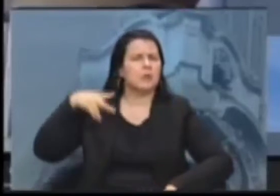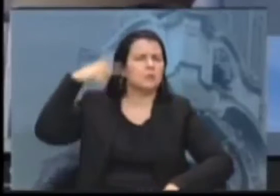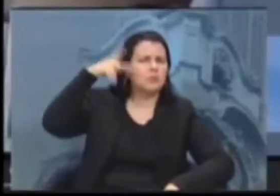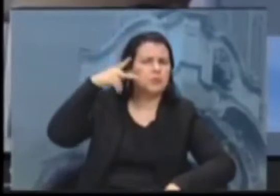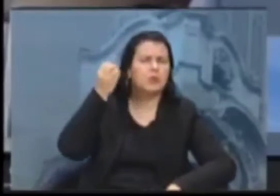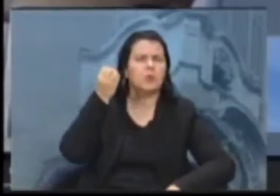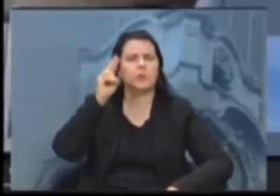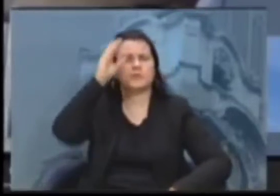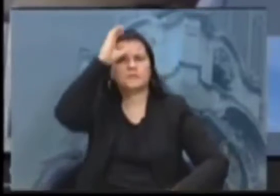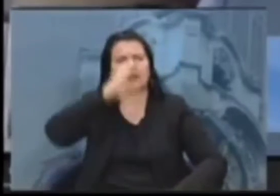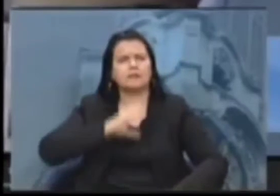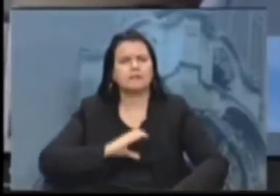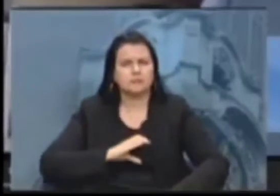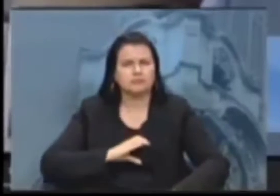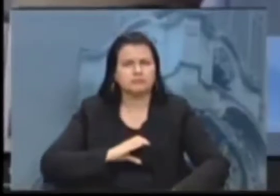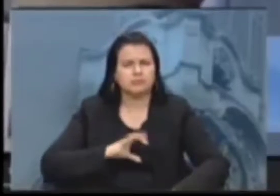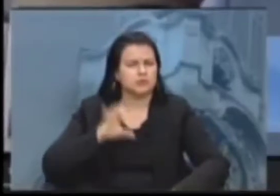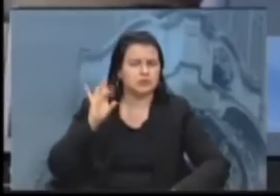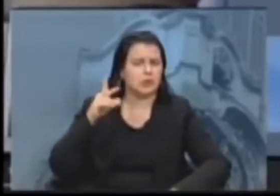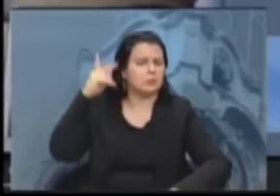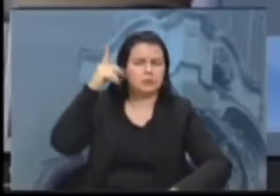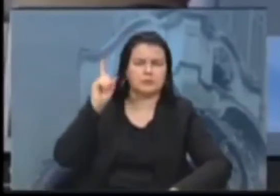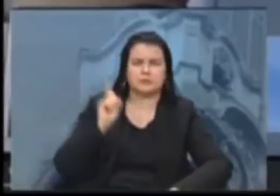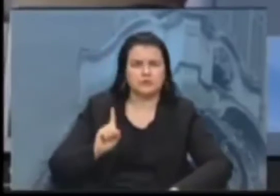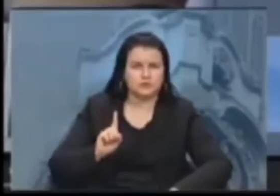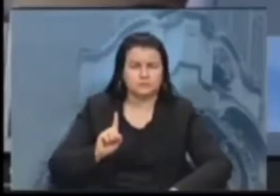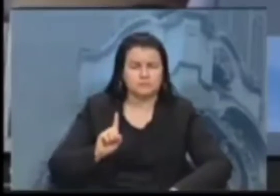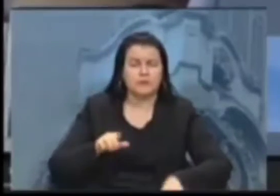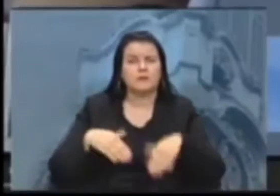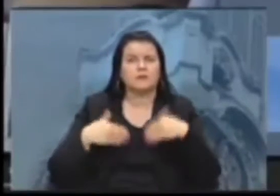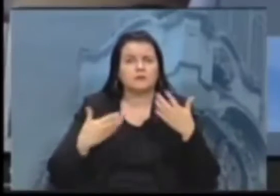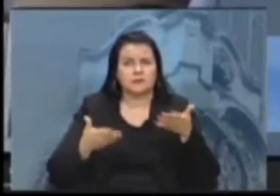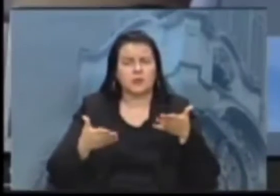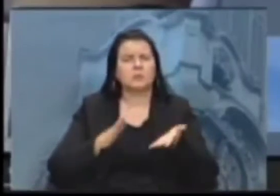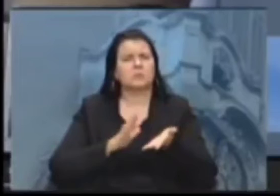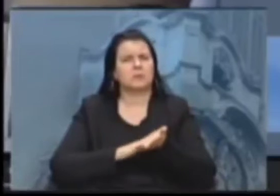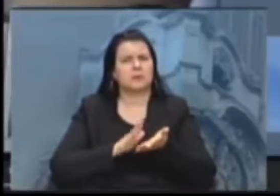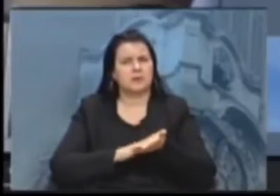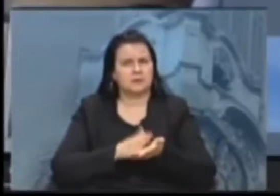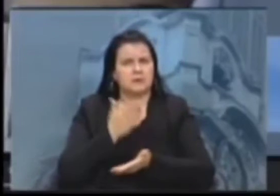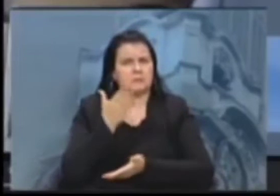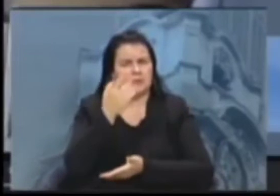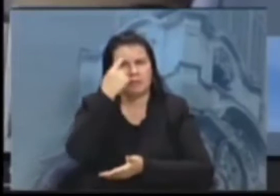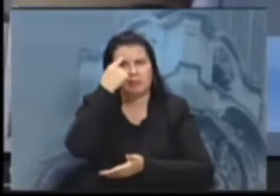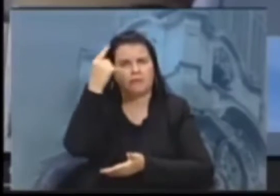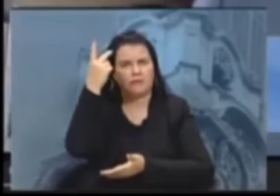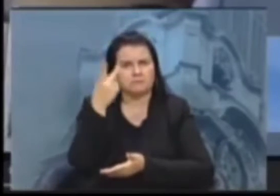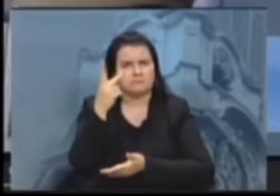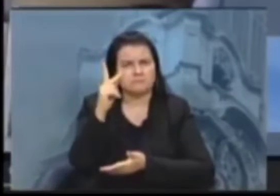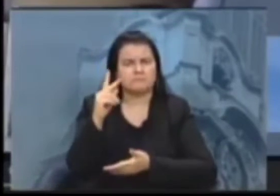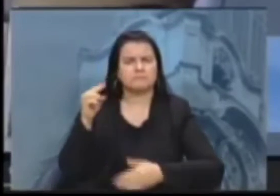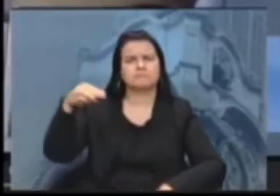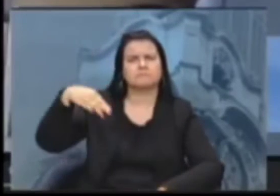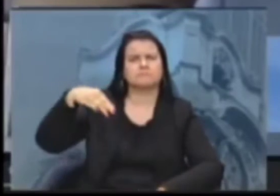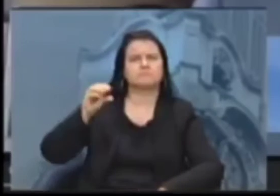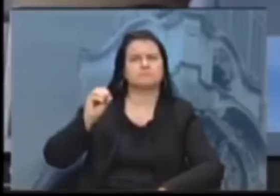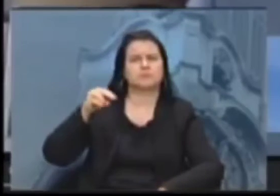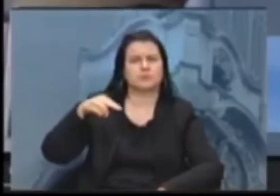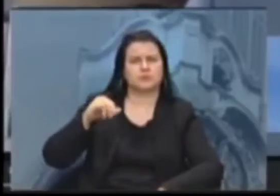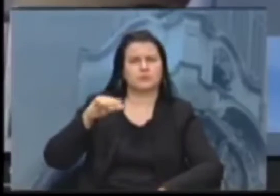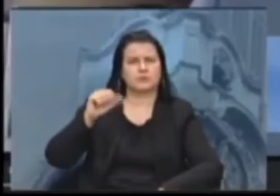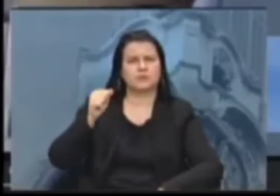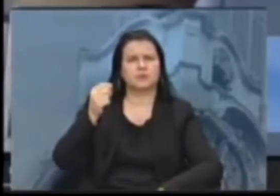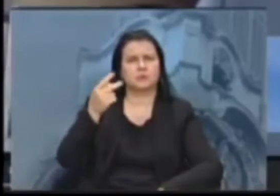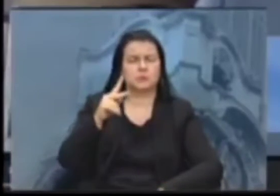verdade, não só de político. Então, parabenizo a iniciativa da Mônica Leal,